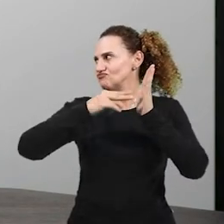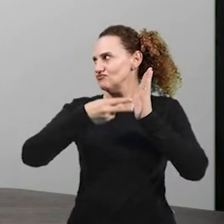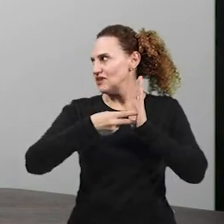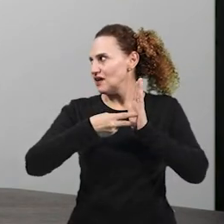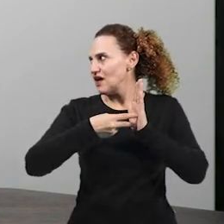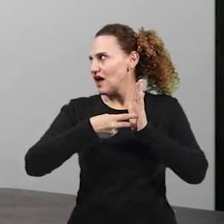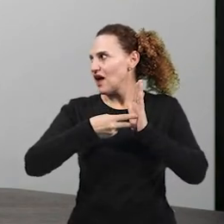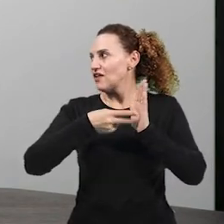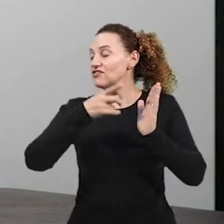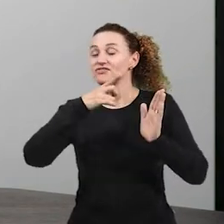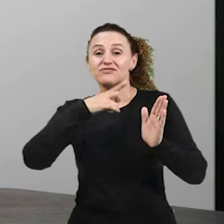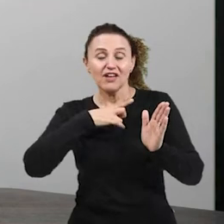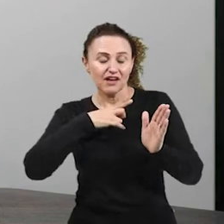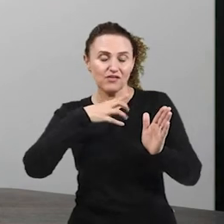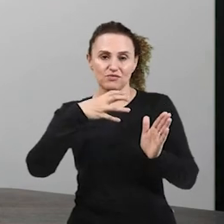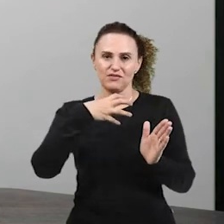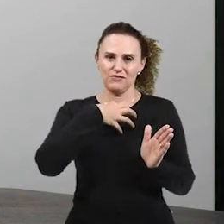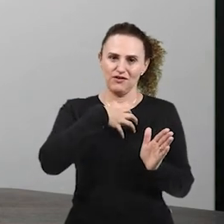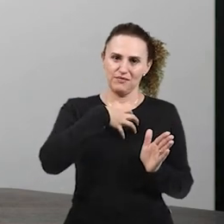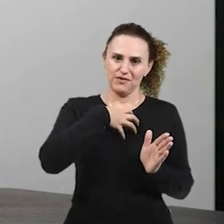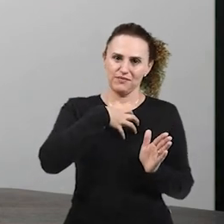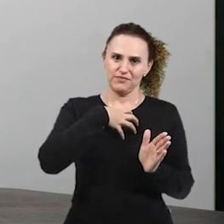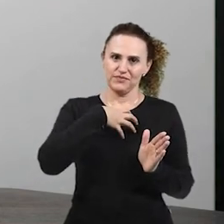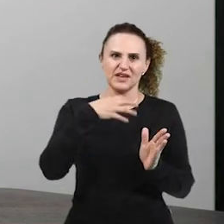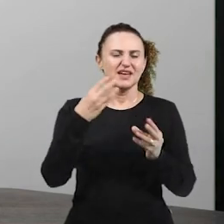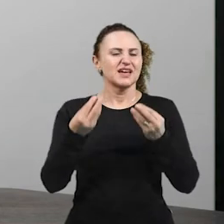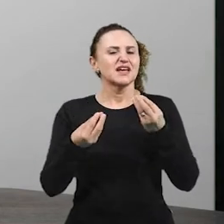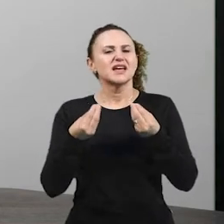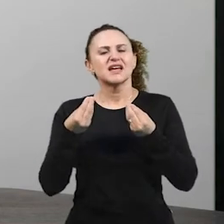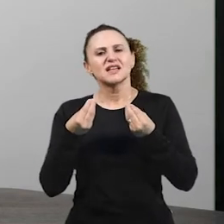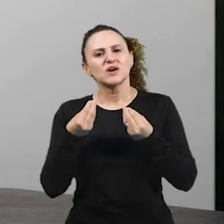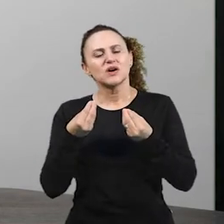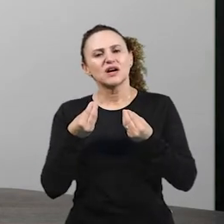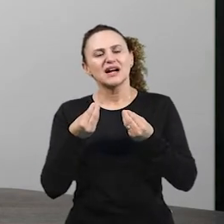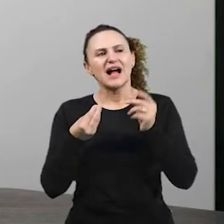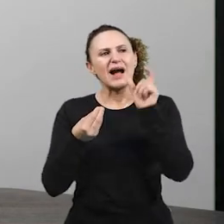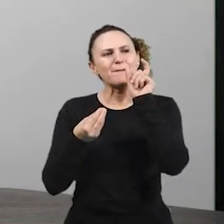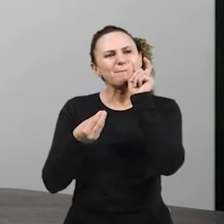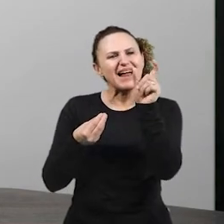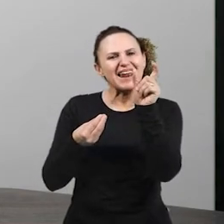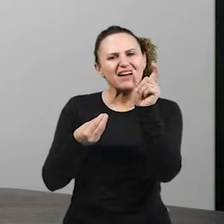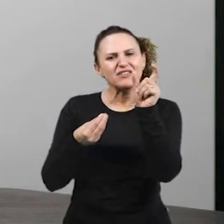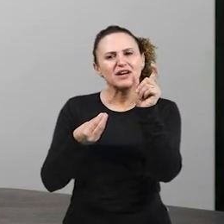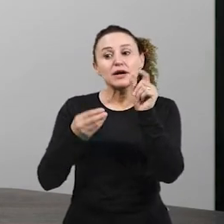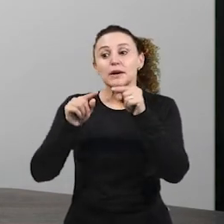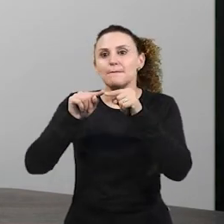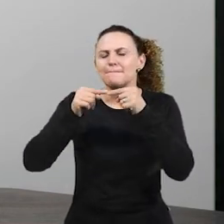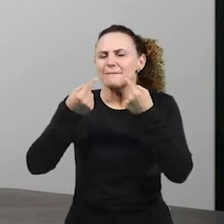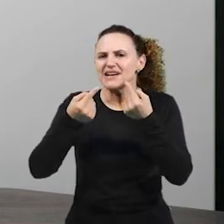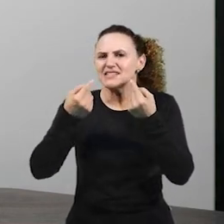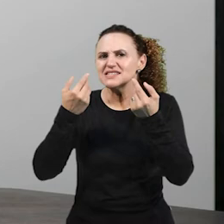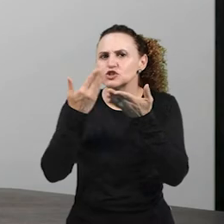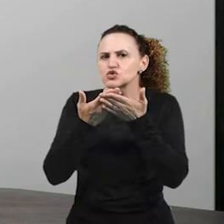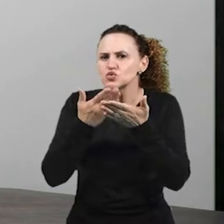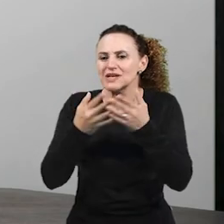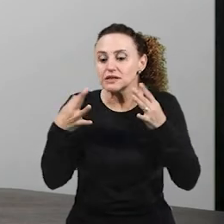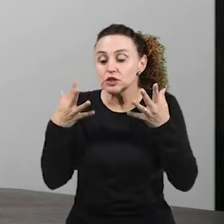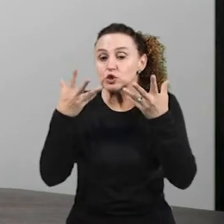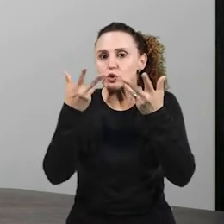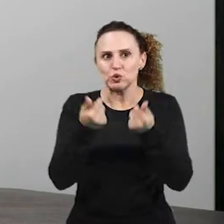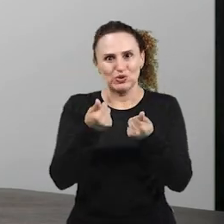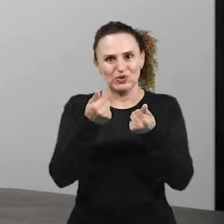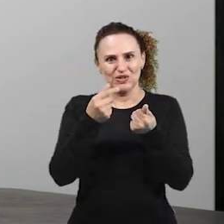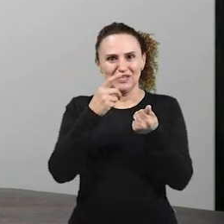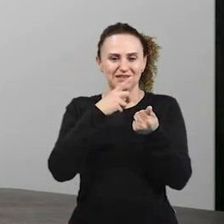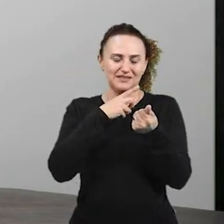cada parte é uma forma bom então a morfologia não estuda a palavra simplesmente mas tudo aquilo que compõem a